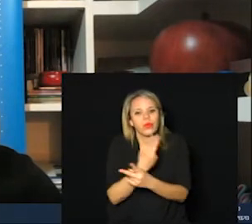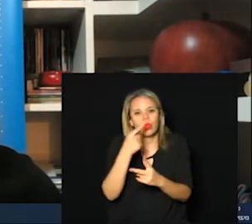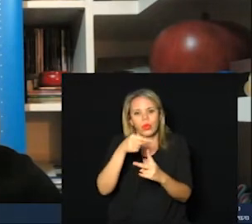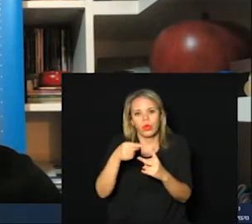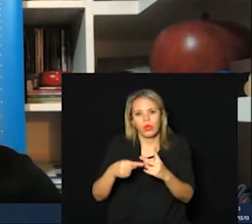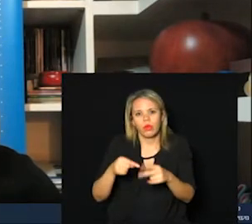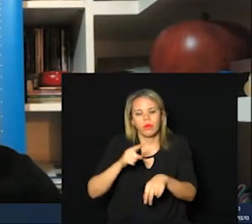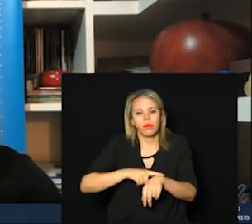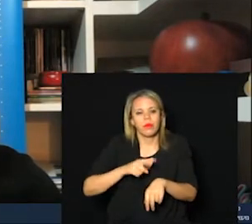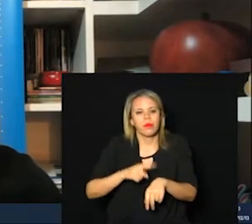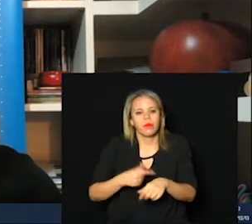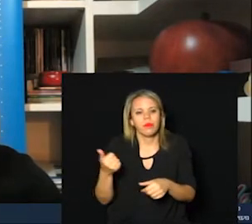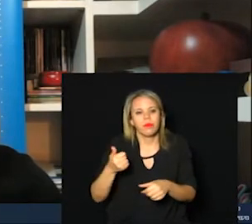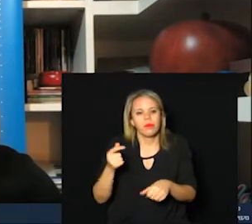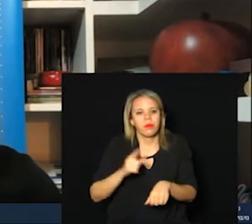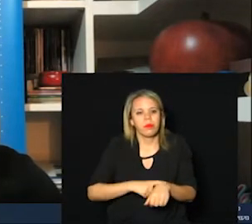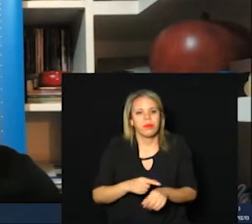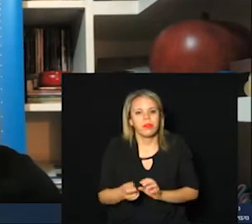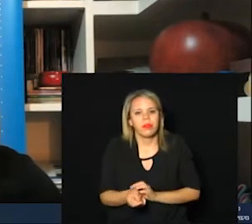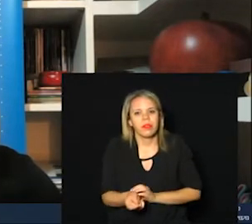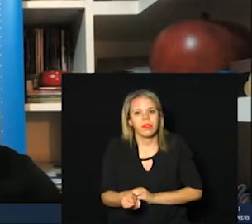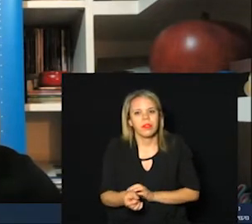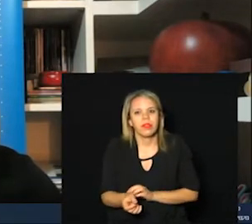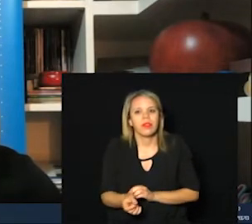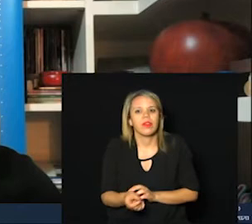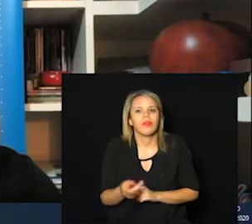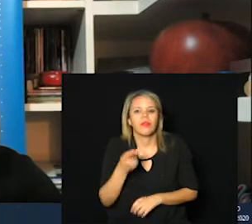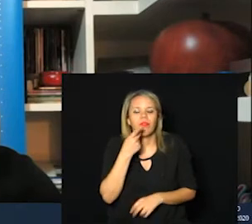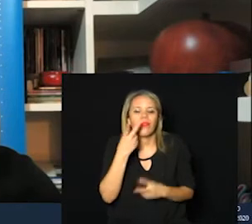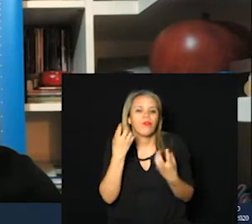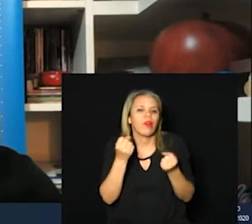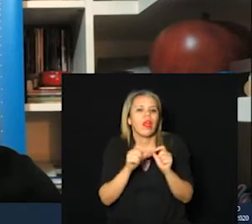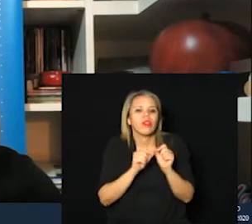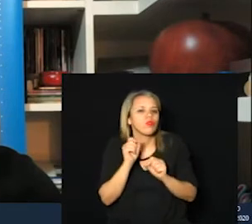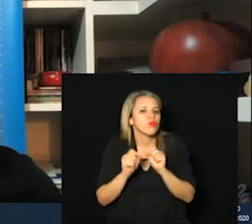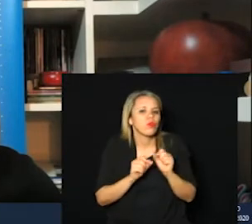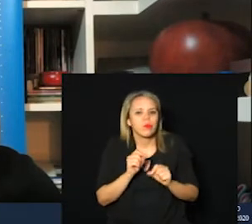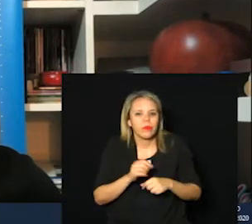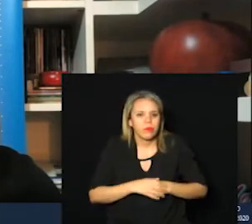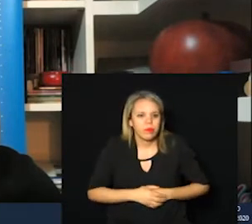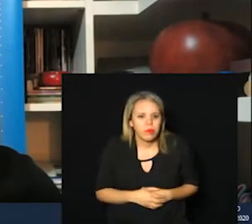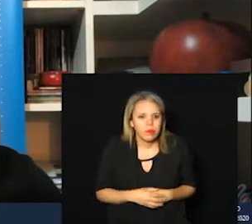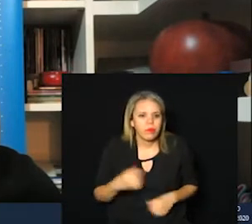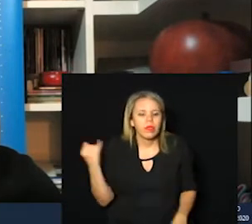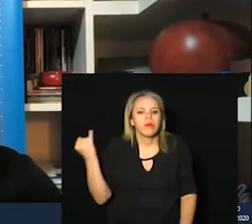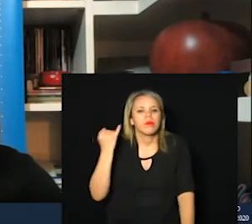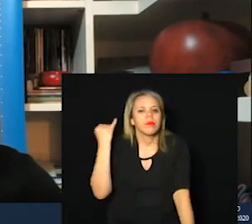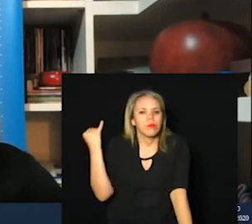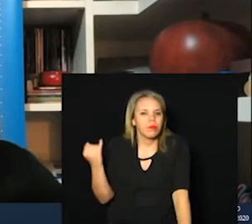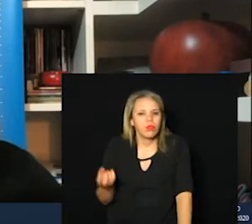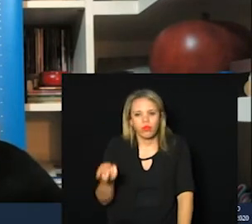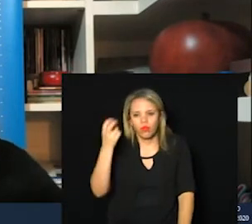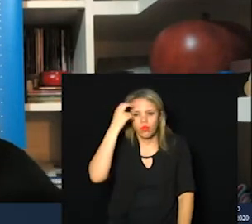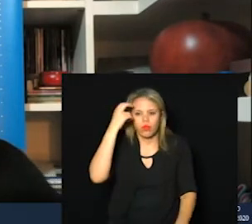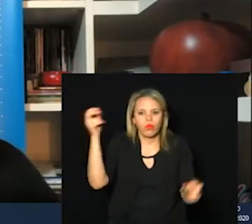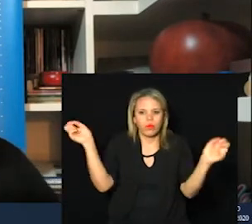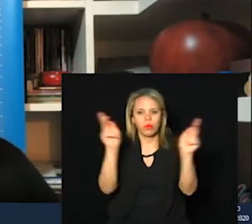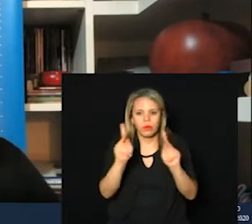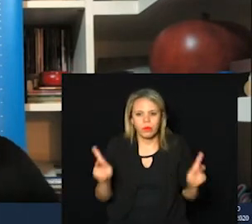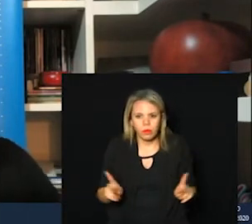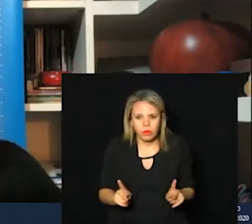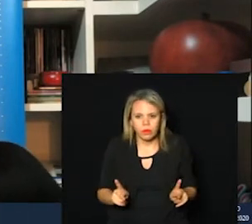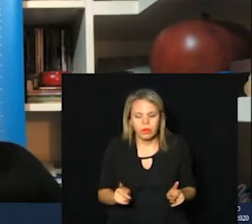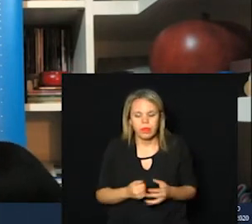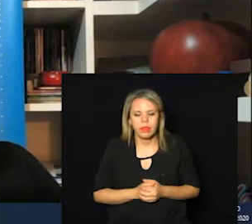blocos. Nesse primeiro bloco, nós vamos falar aí um pouquinho sobre a importância da cultura da paz e